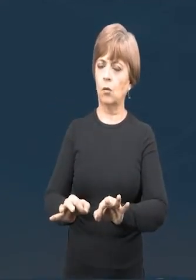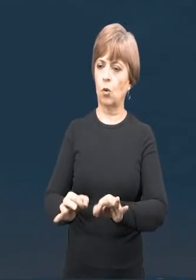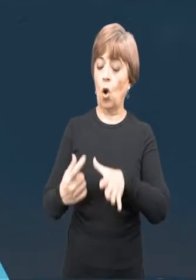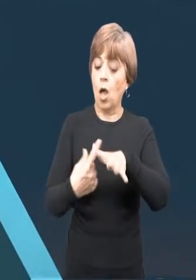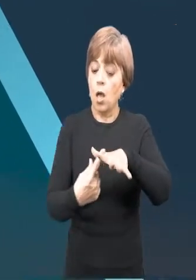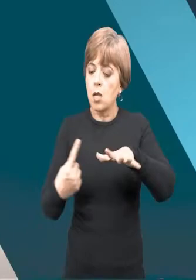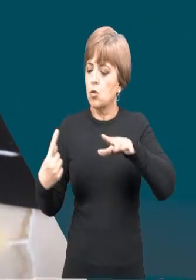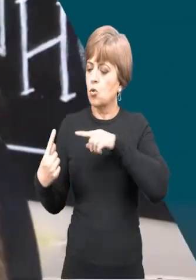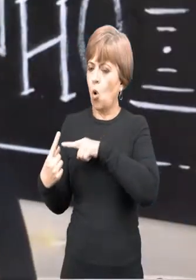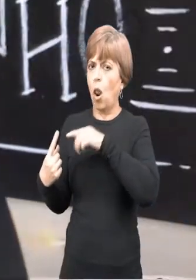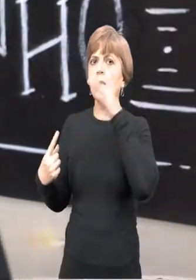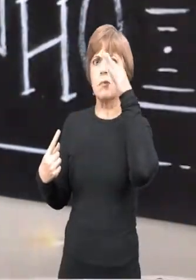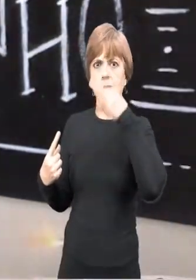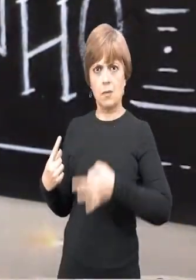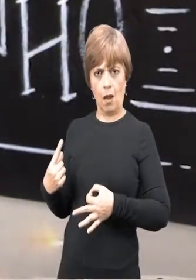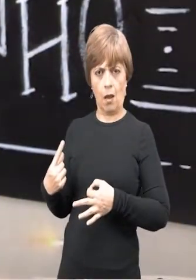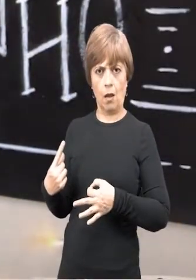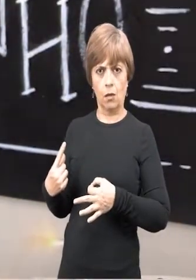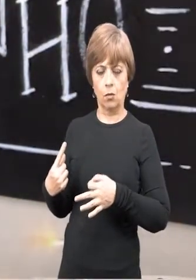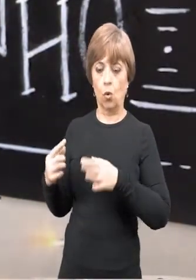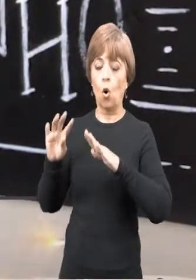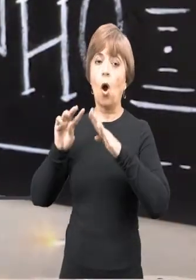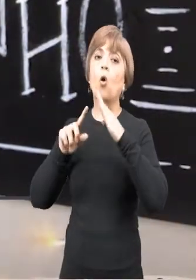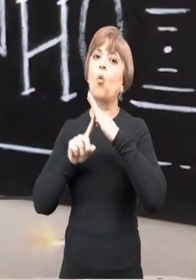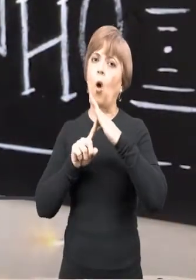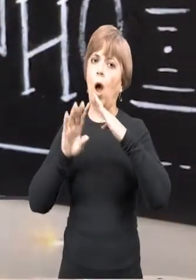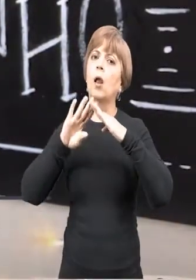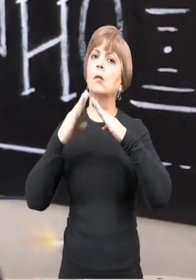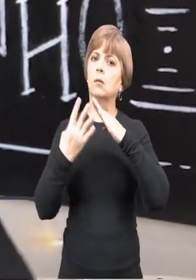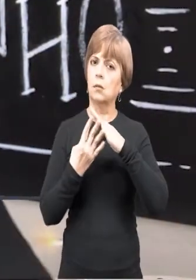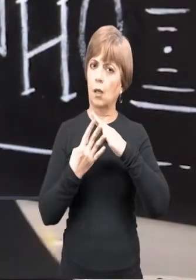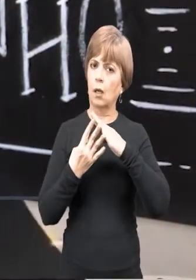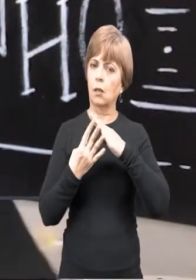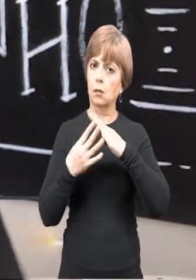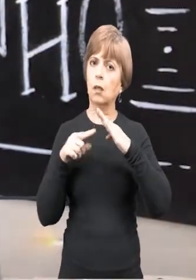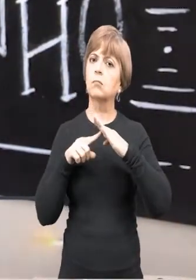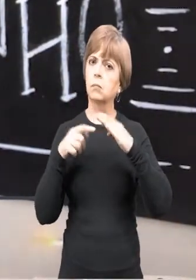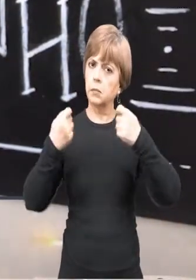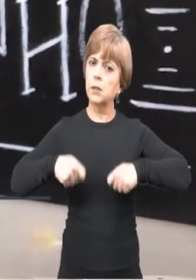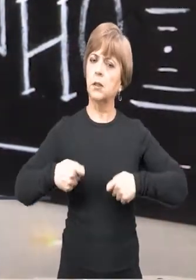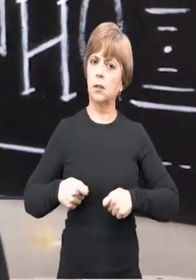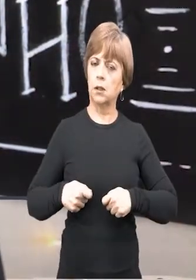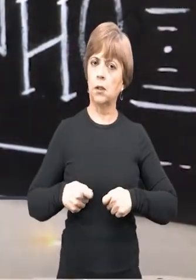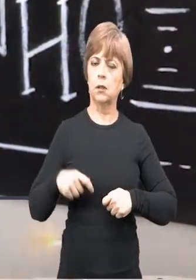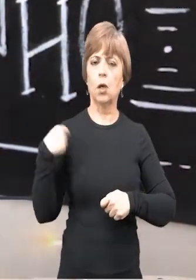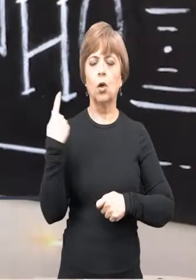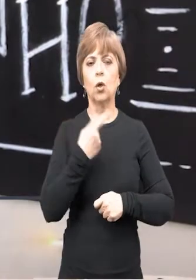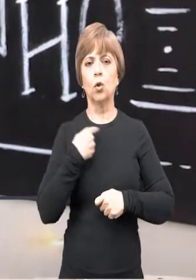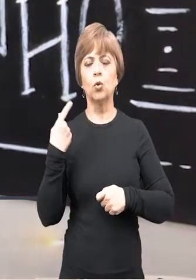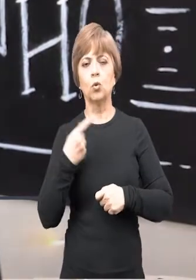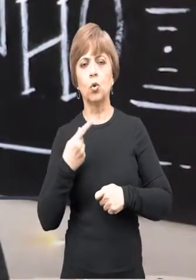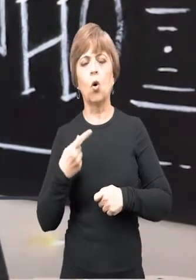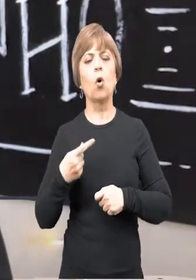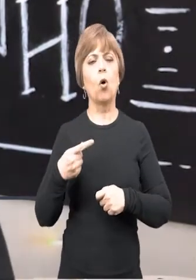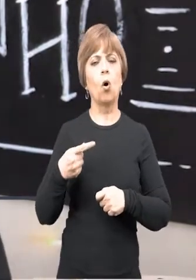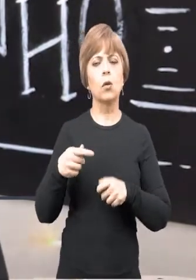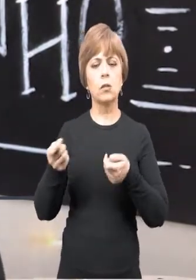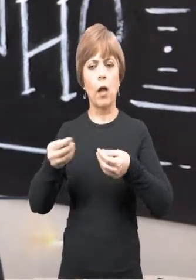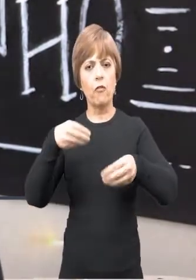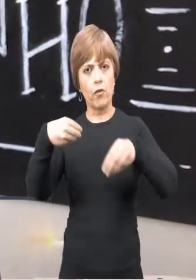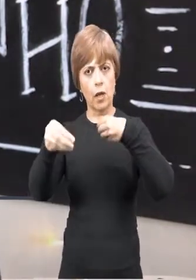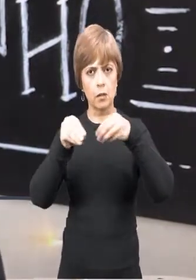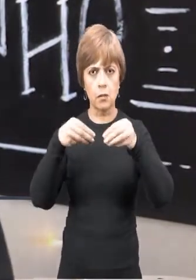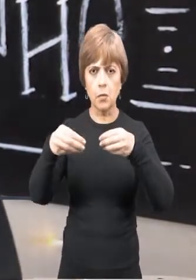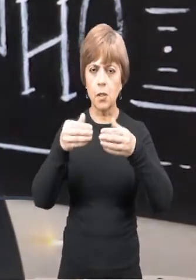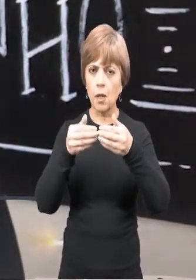quem precisa ser isolado, pôr em quarentena quem precisa estar em quarentena e aí ter mais tranquilidade para flexibilizar as medidas de